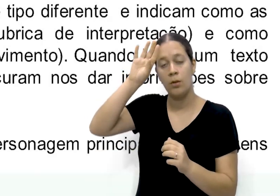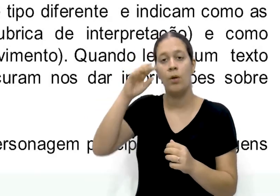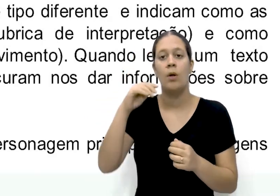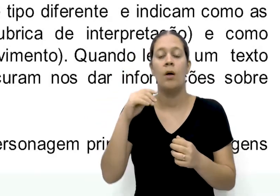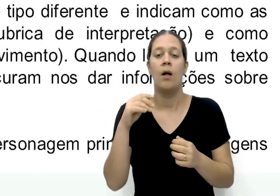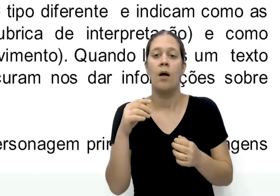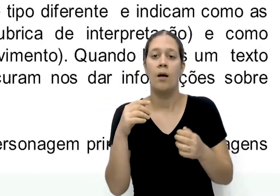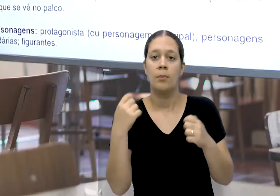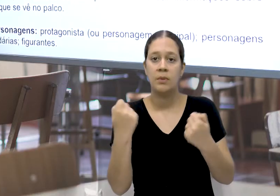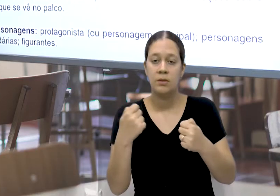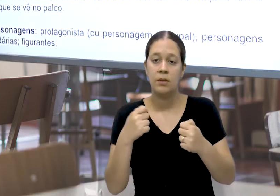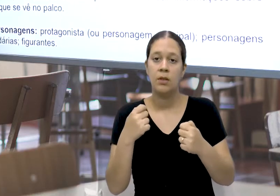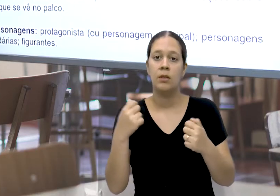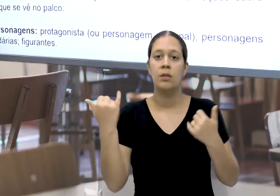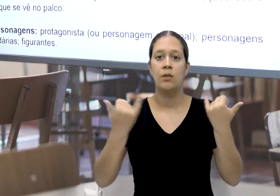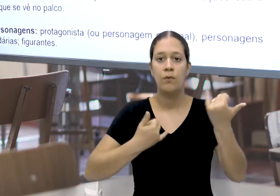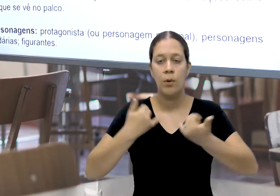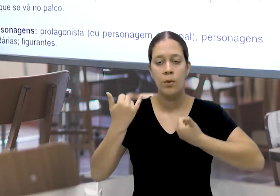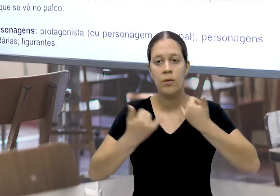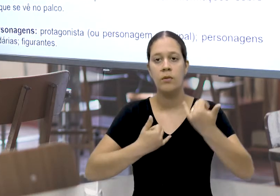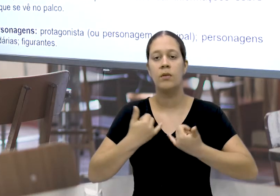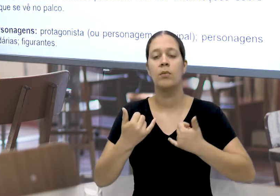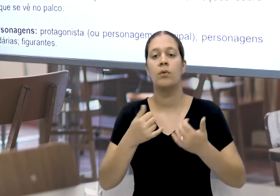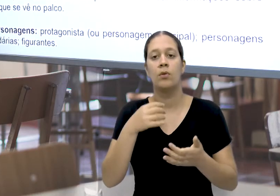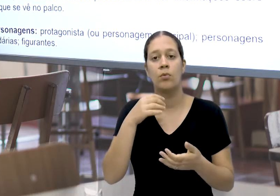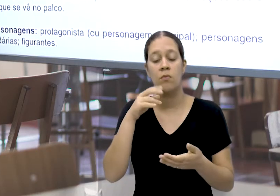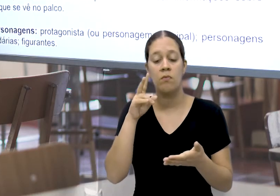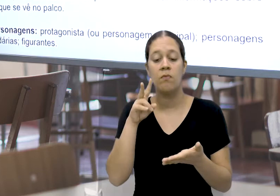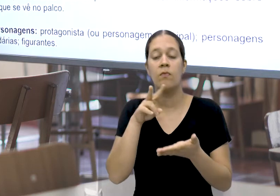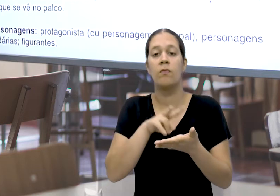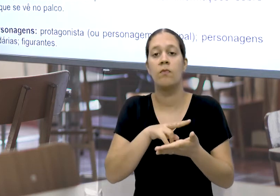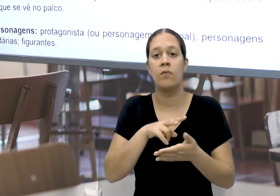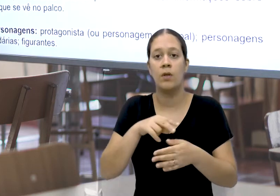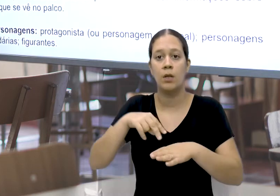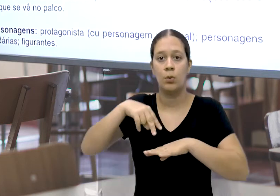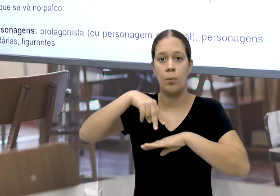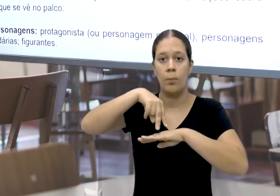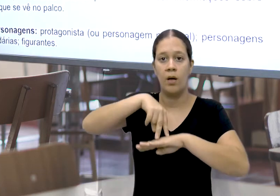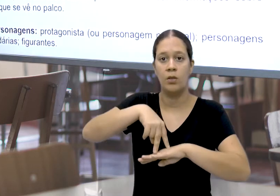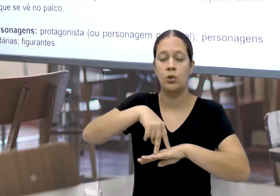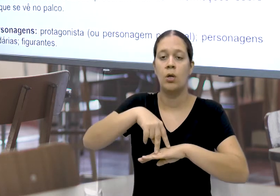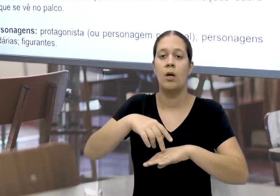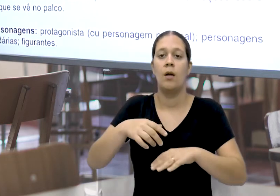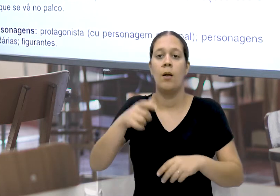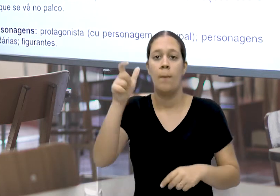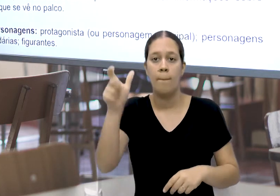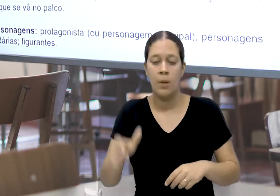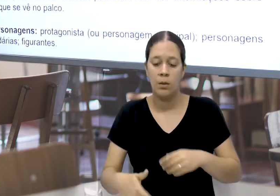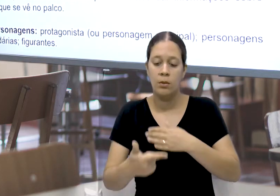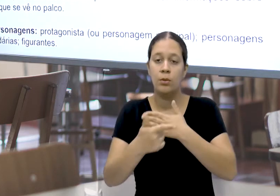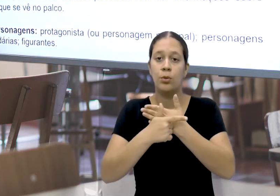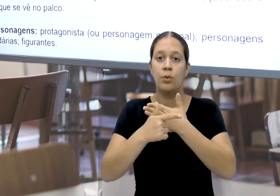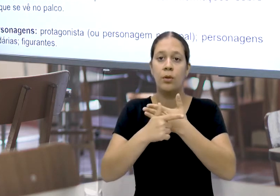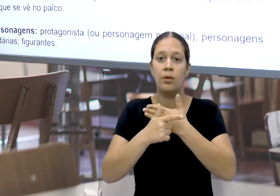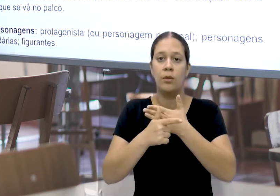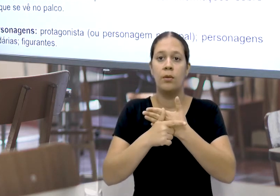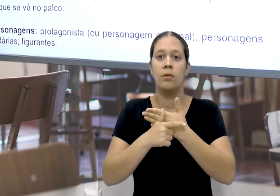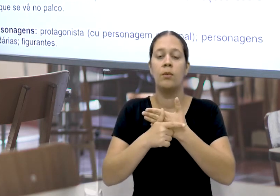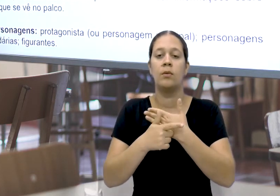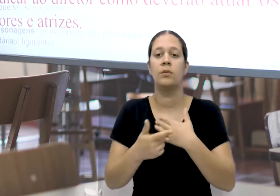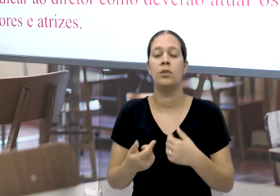figurantes, assim como no texto narrativo que você viu durante o ano, com contos, com crônicas. Okay?